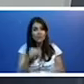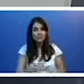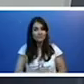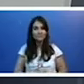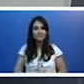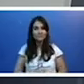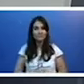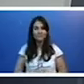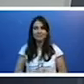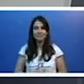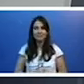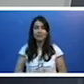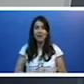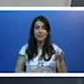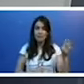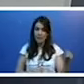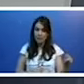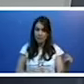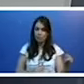Eu pego o tanto que tinha antes